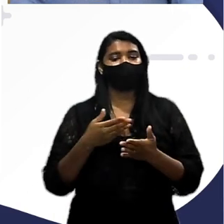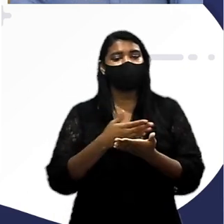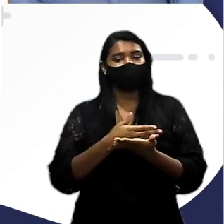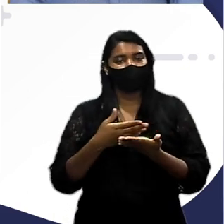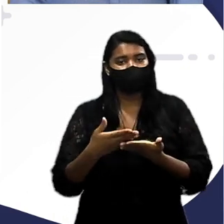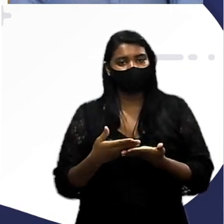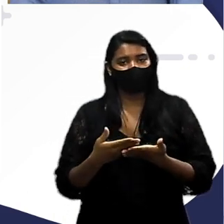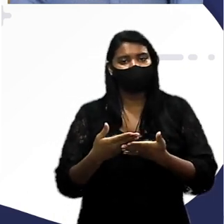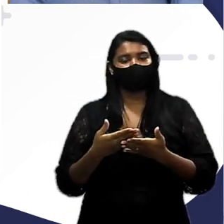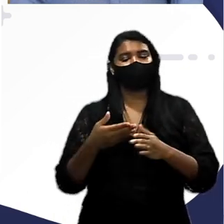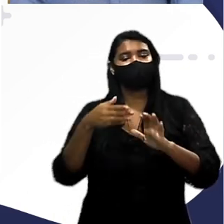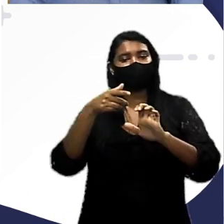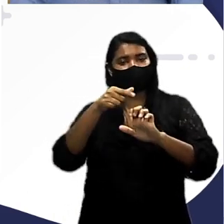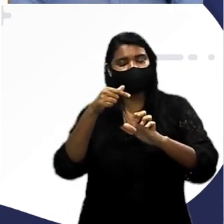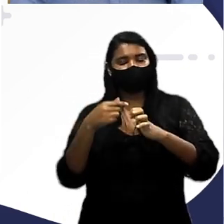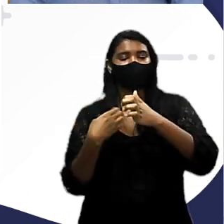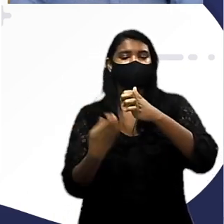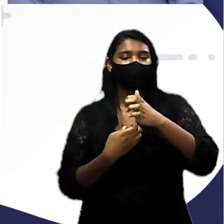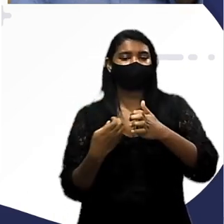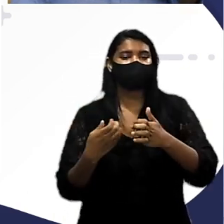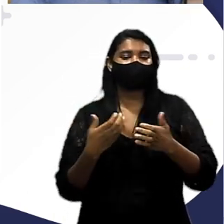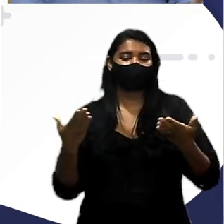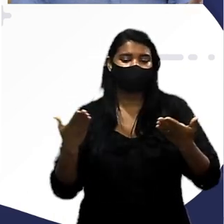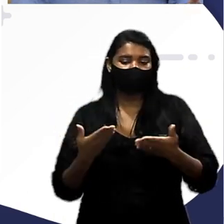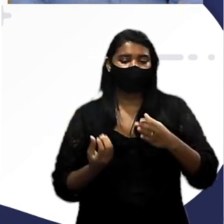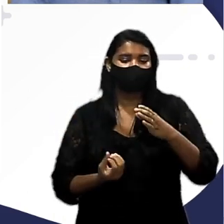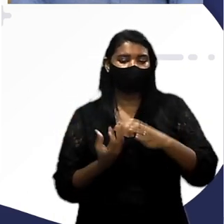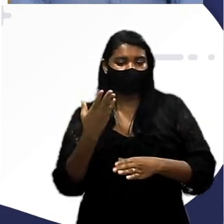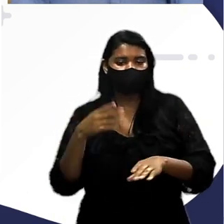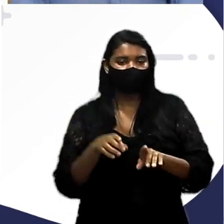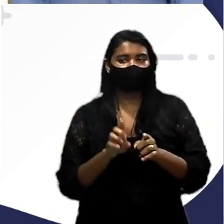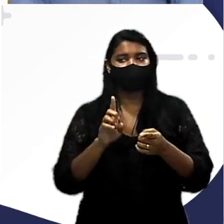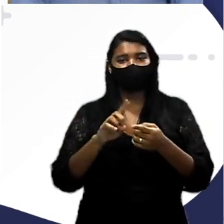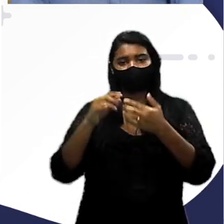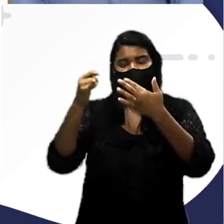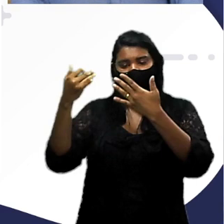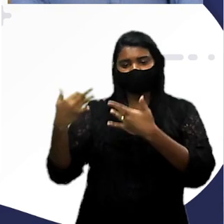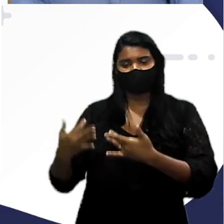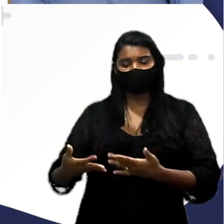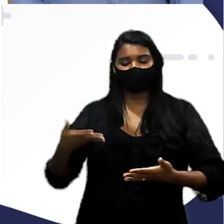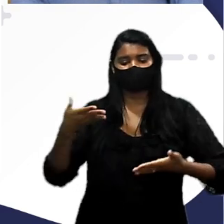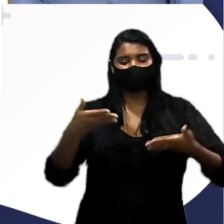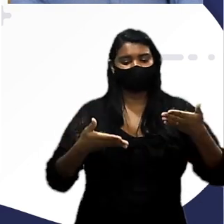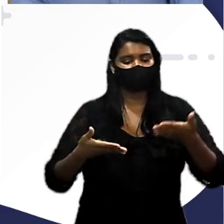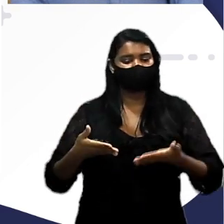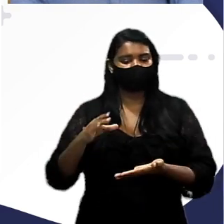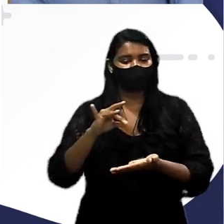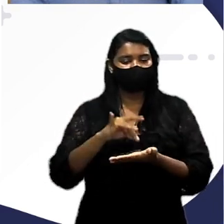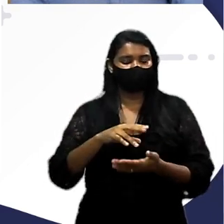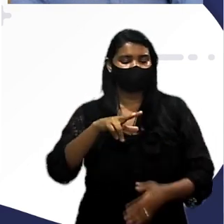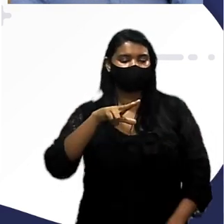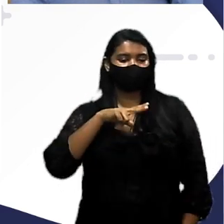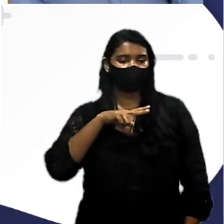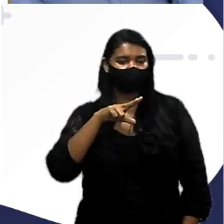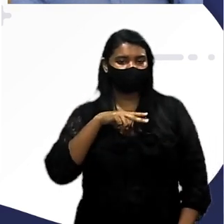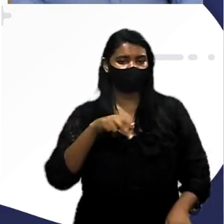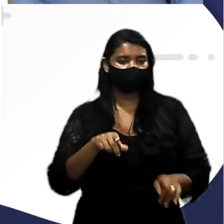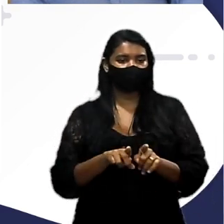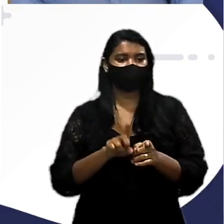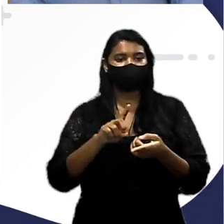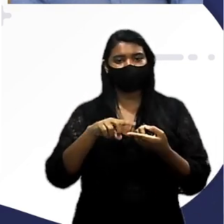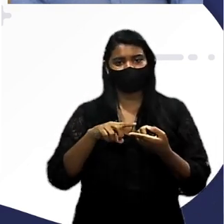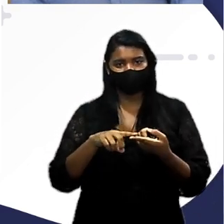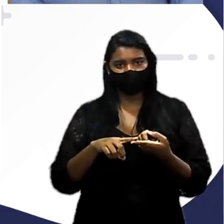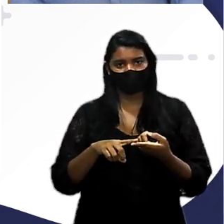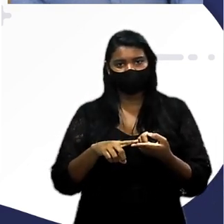grandes empresas atuarem. Nenhuma delas. E eu estou falando isso envolvendo aí tanto o setor privado, mas também o